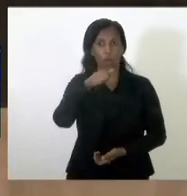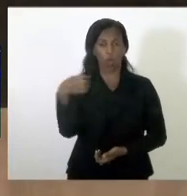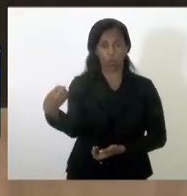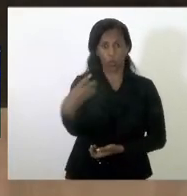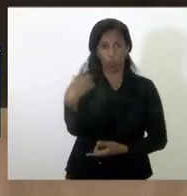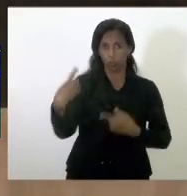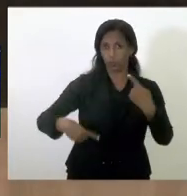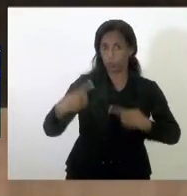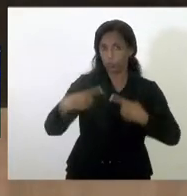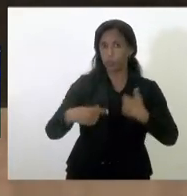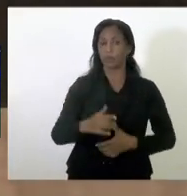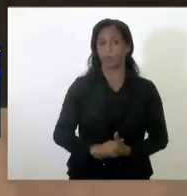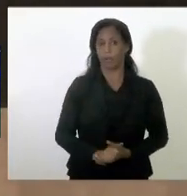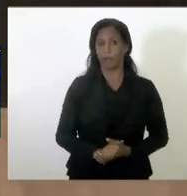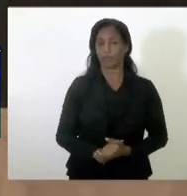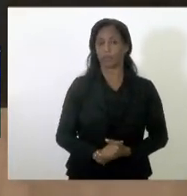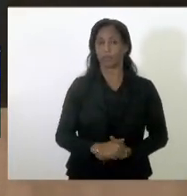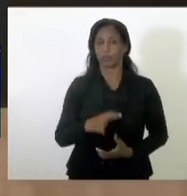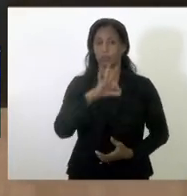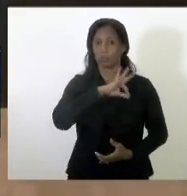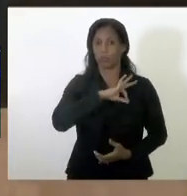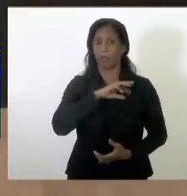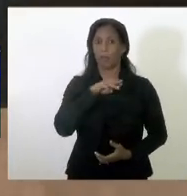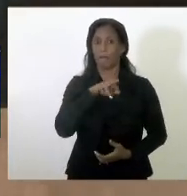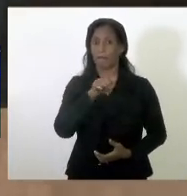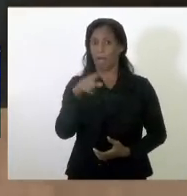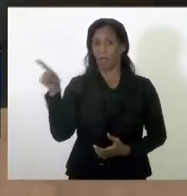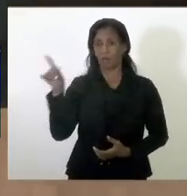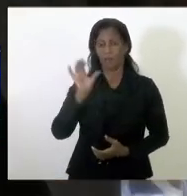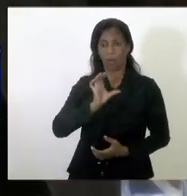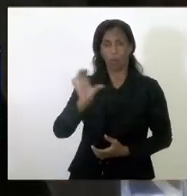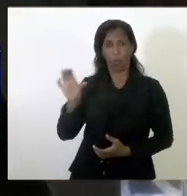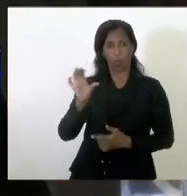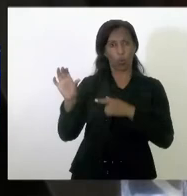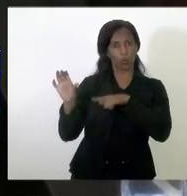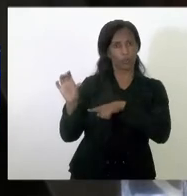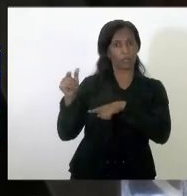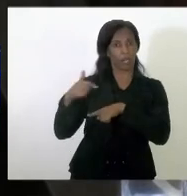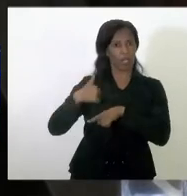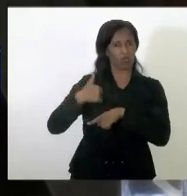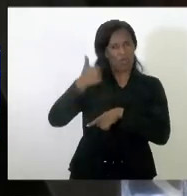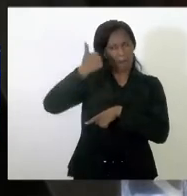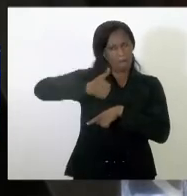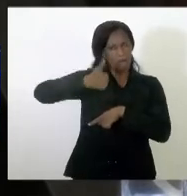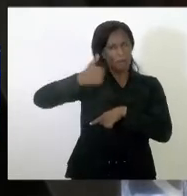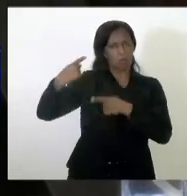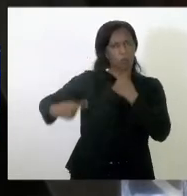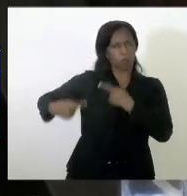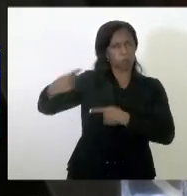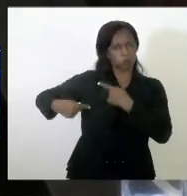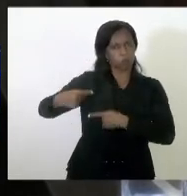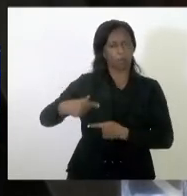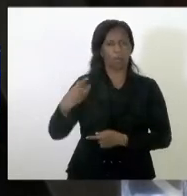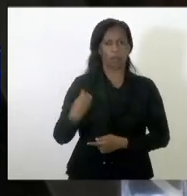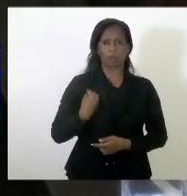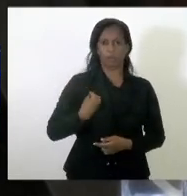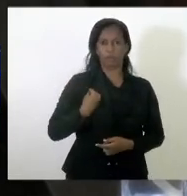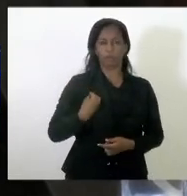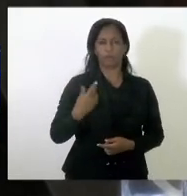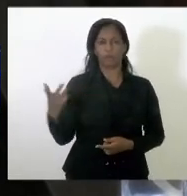certeza. Desta vez será a deputada Marta Rocha que vai coordenar. Eu fiz o primeiro debate, eu mediei, com a presença do deputado